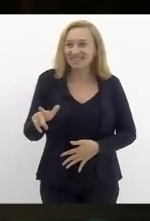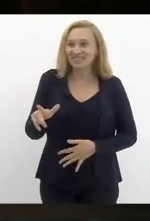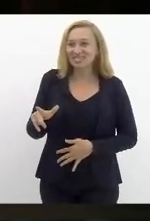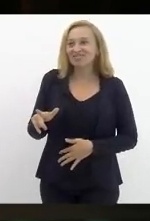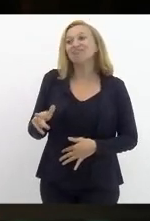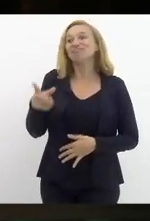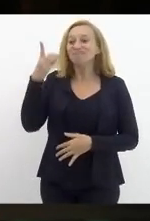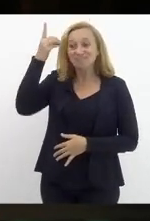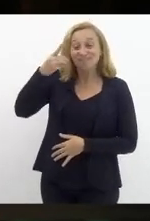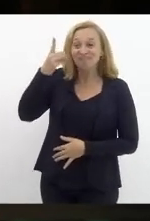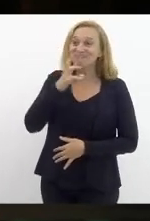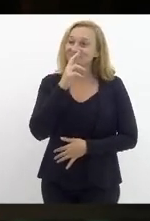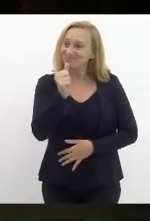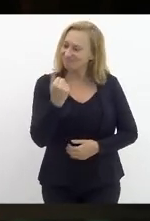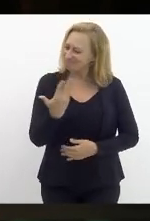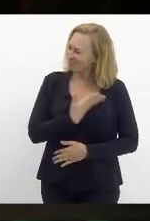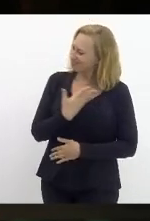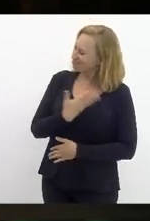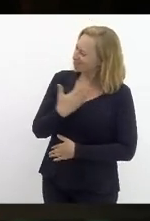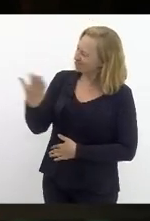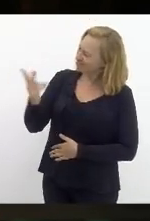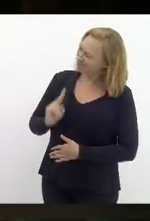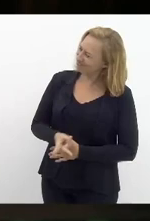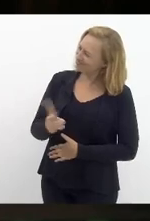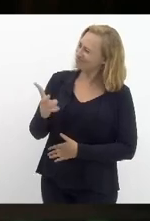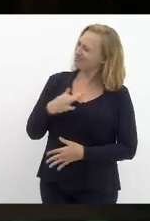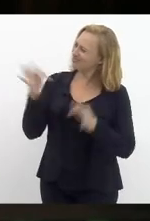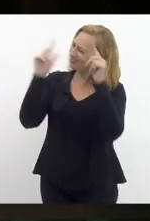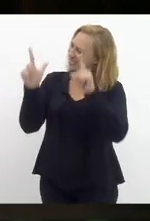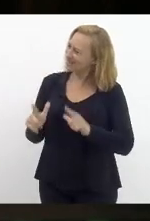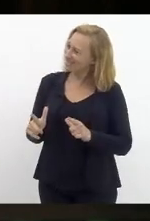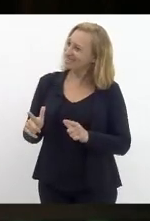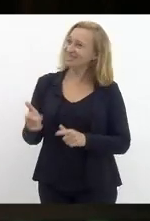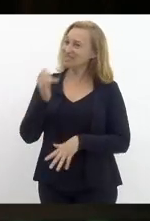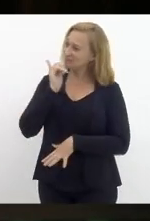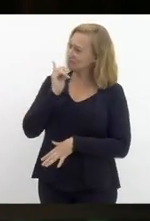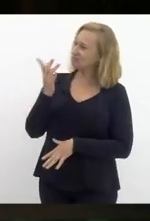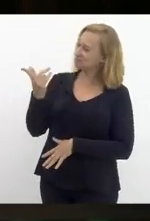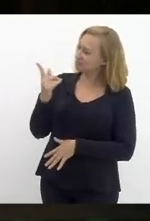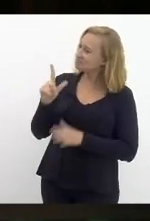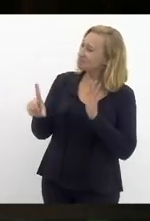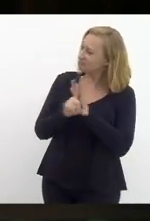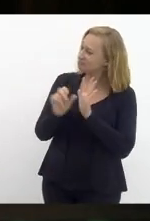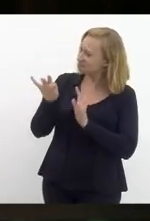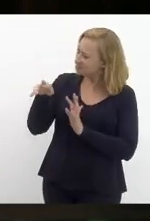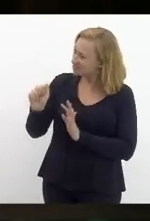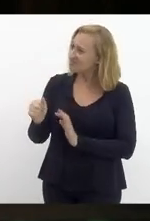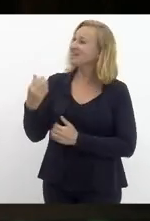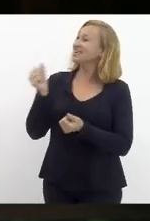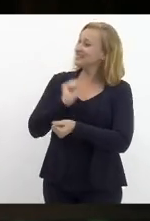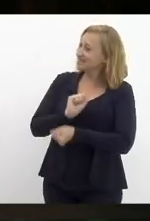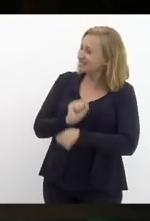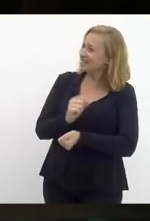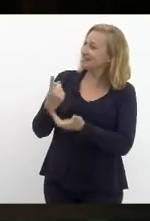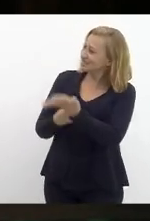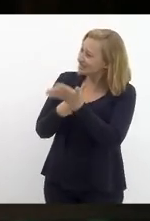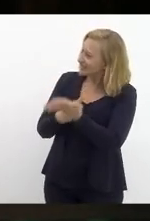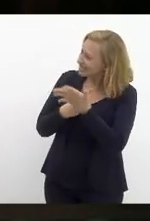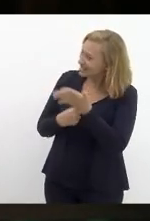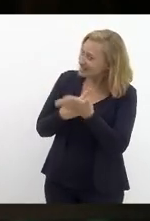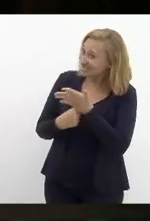ao deputado Rodrigo Amorim, parceiro de sempre. Fiquei muito feliz com a sua relatoria da lei orgânica. Espero que Vossa Excelência nos